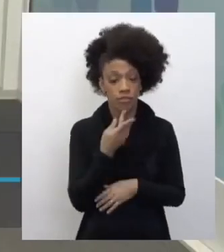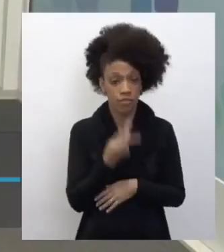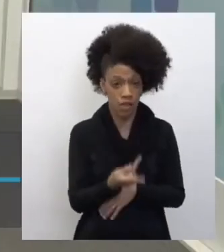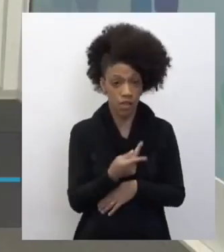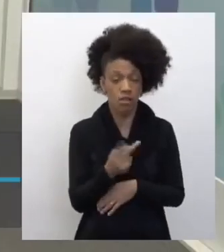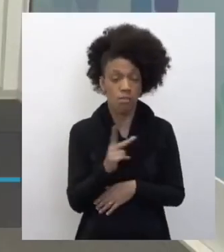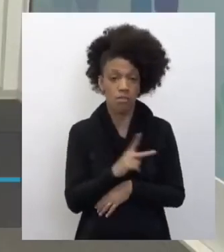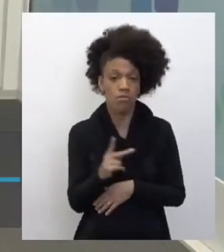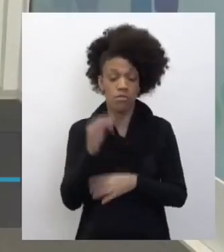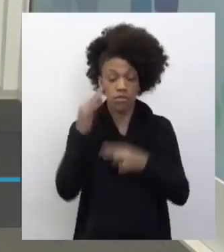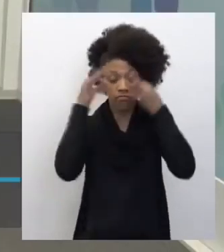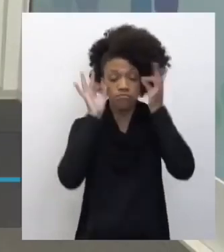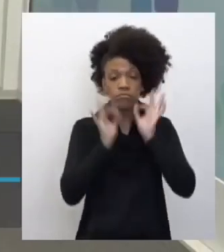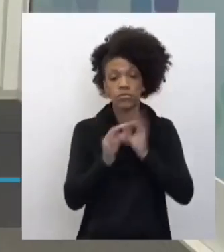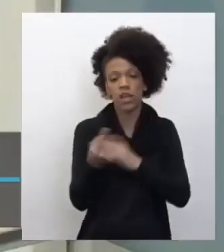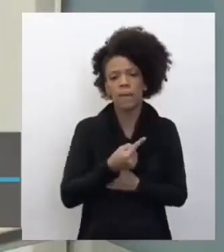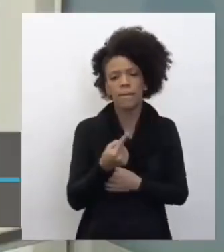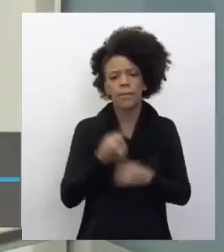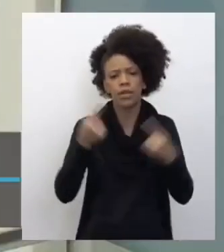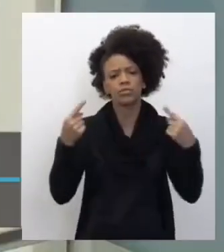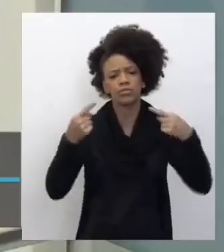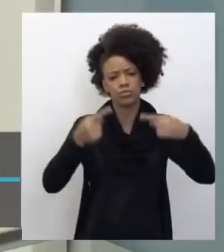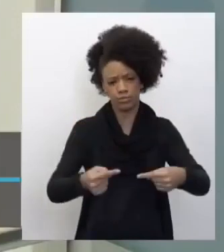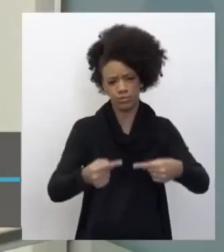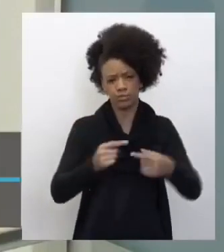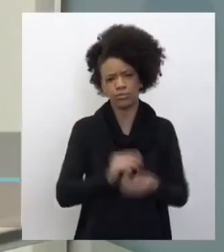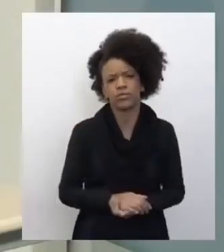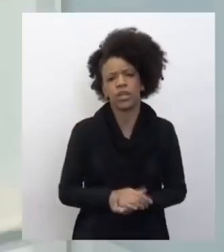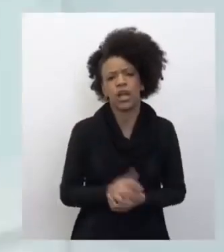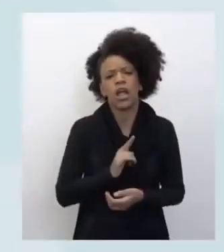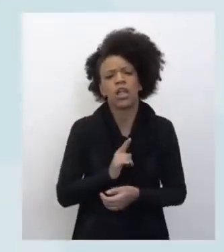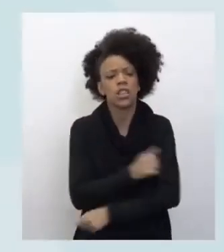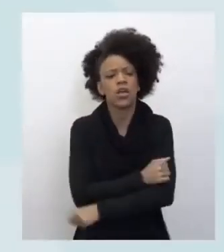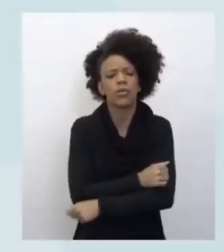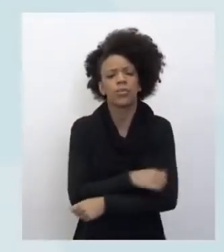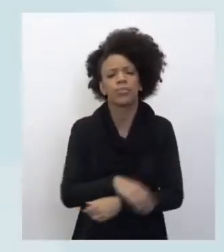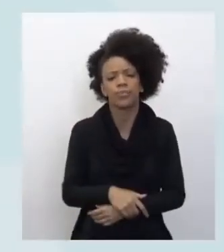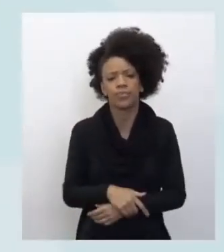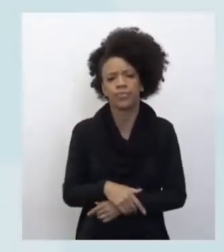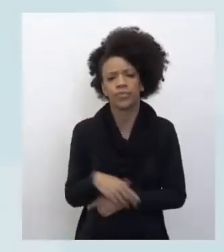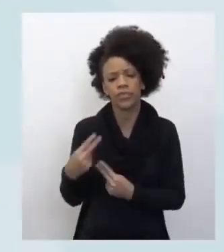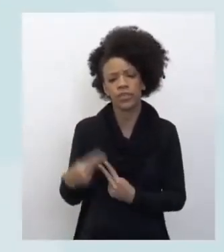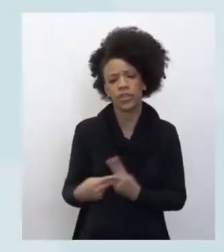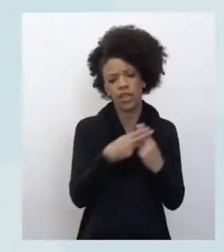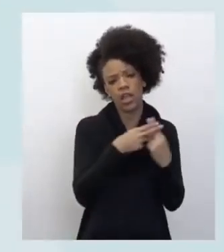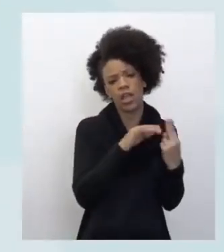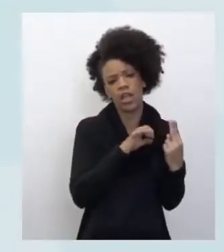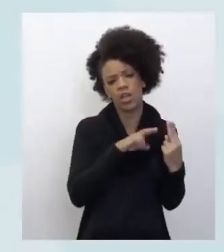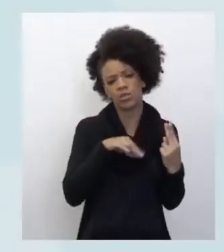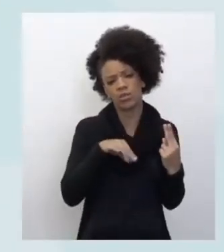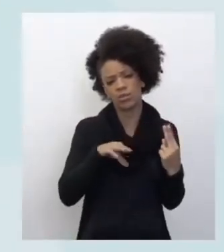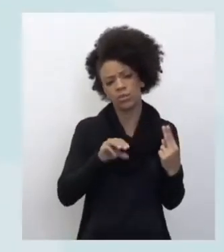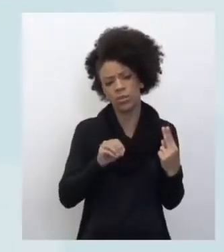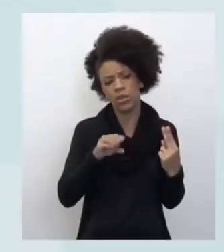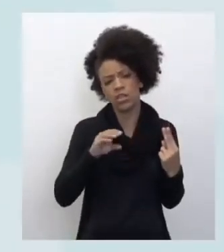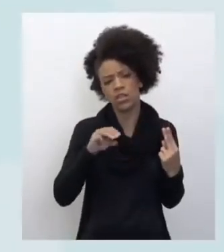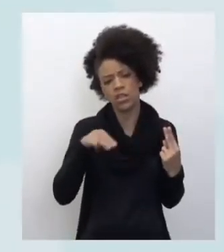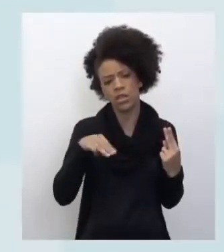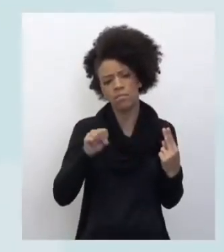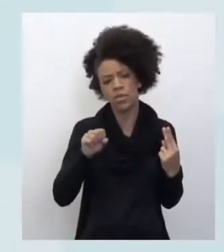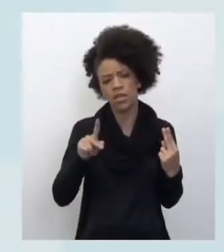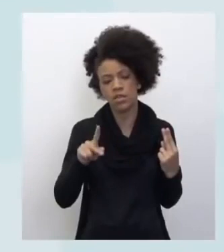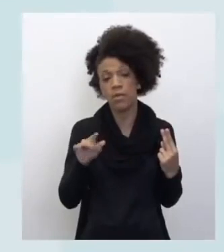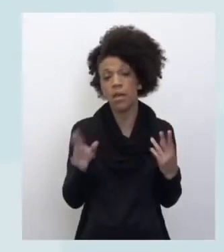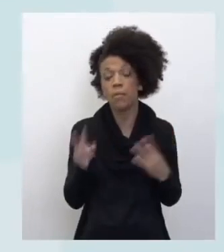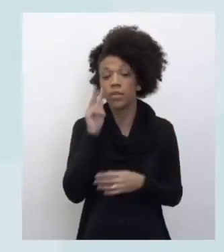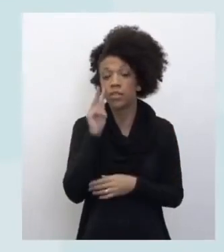de máscara. Primeiro eu vou lançar o nosso desafio, turma. Teve um aluno que falou, vai lá no hashtag eu no CMSP, eu vou lá, mas eu vou lá para